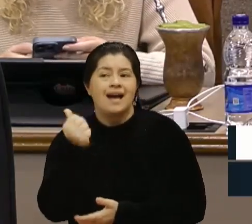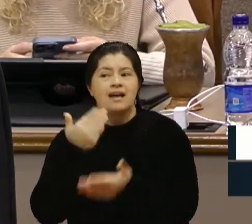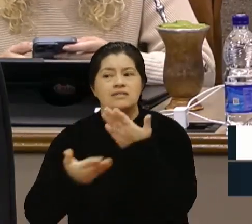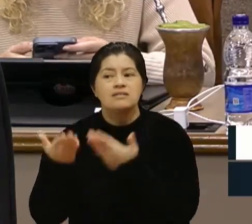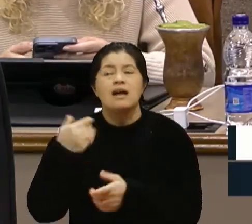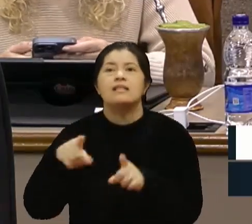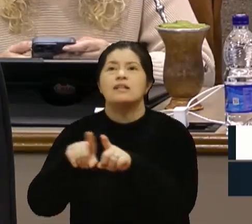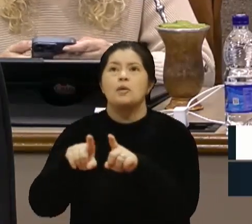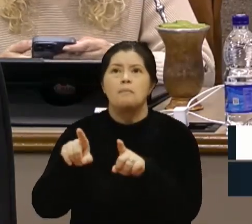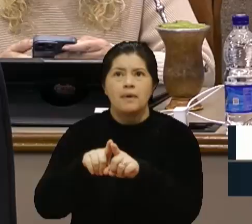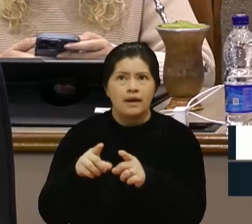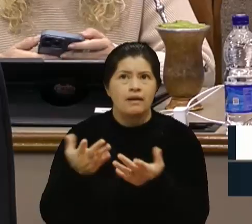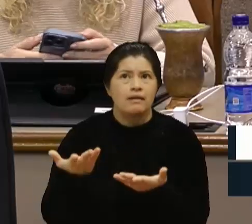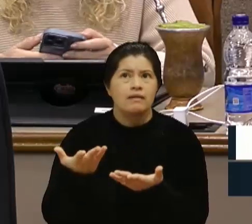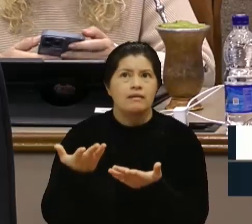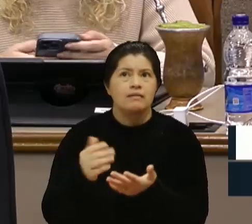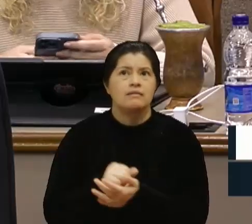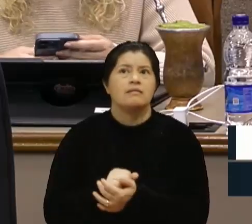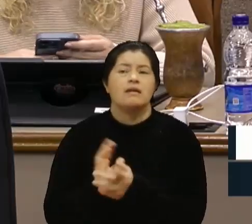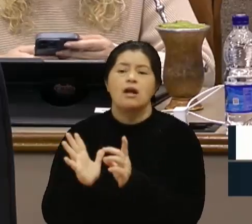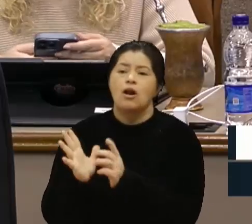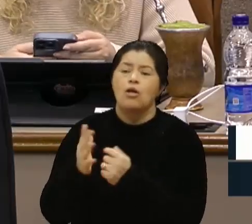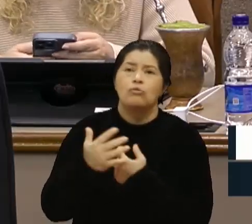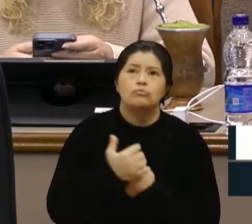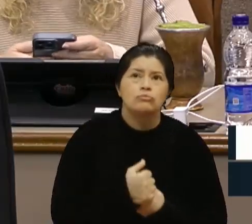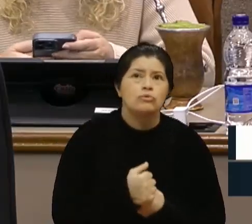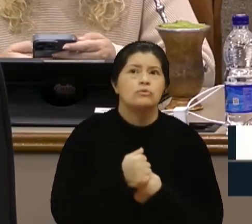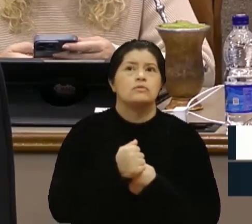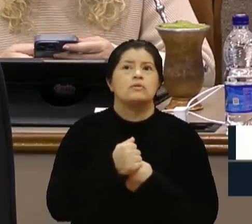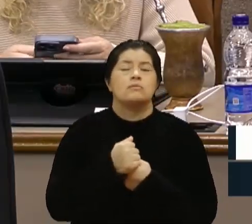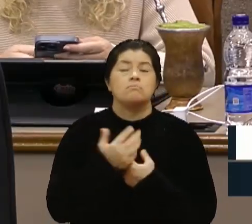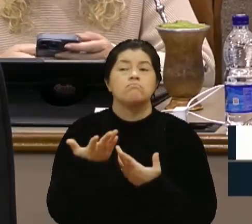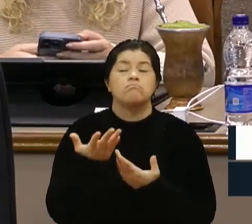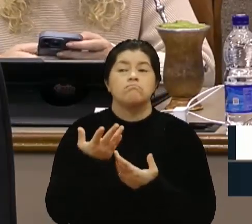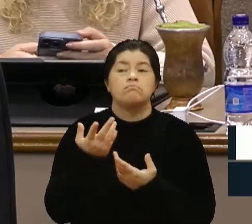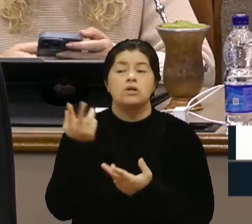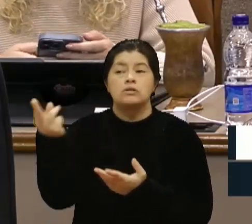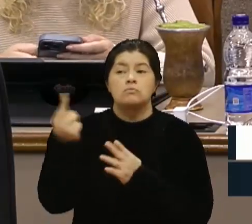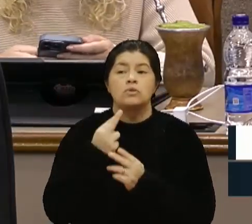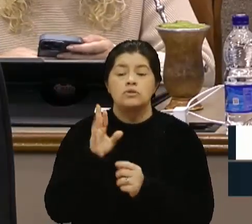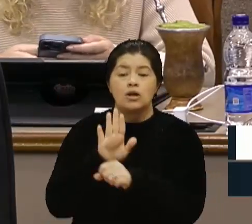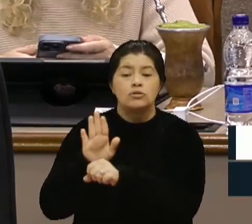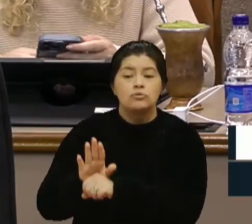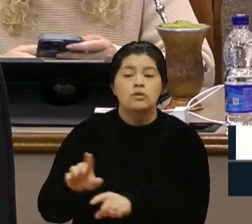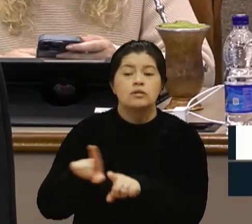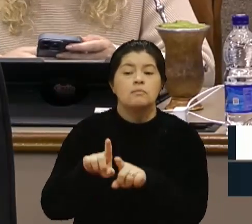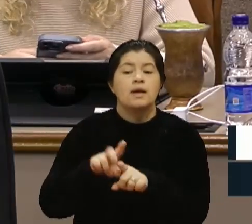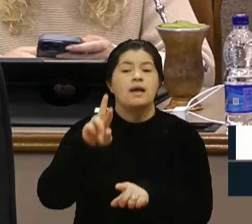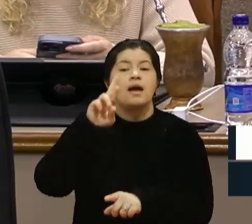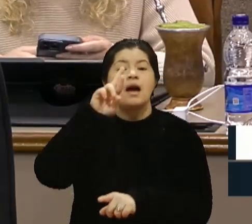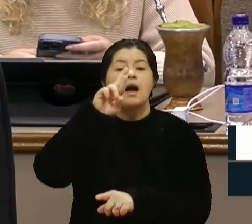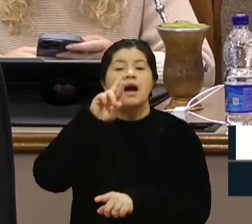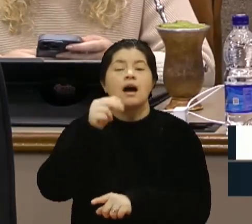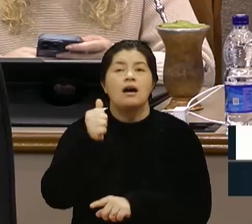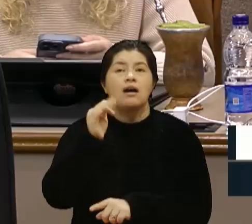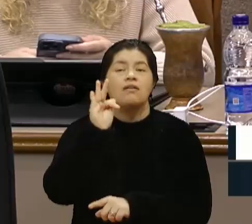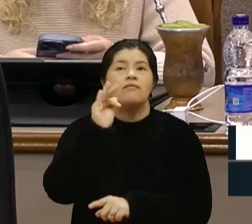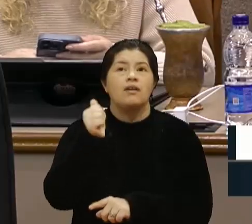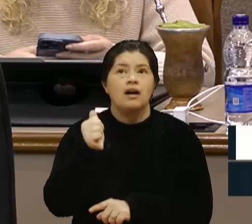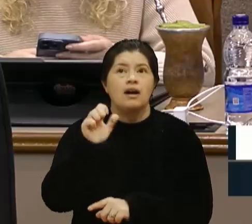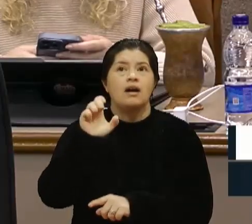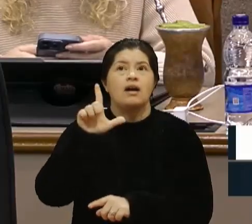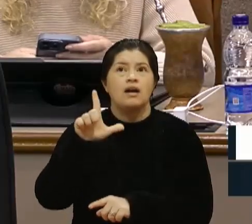Cris Oliboni também, seguidamente, me acolhe pedidos meus, um agradecimento, o Rafael também, né? E ao senhor que